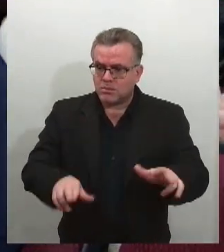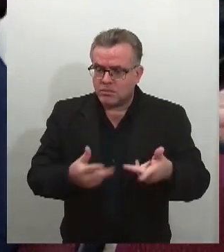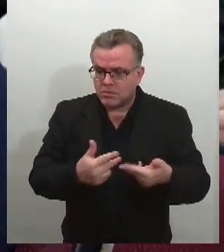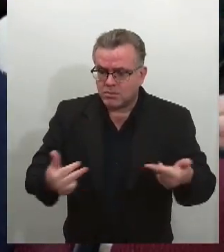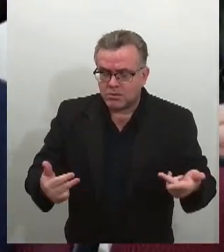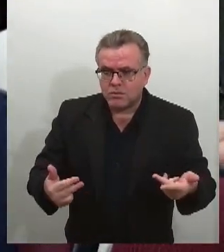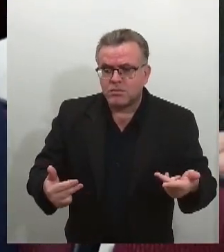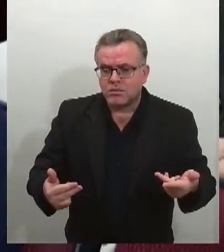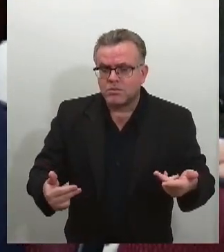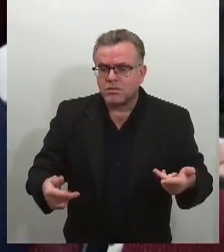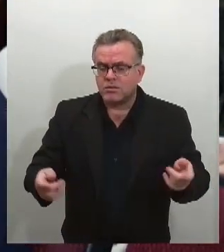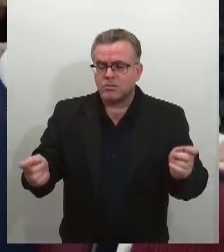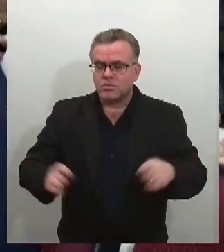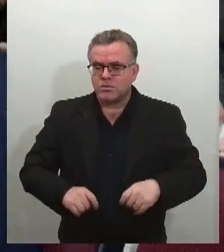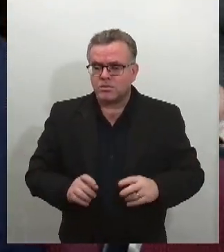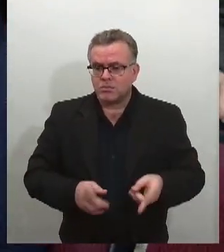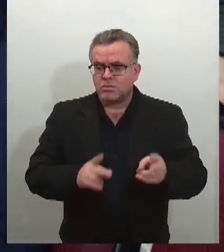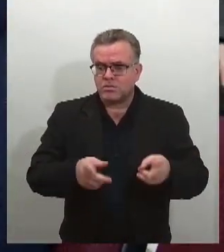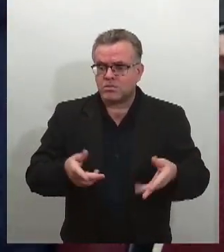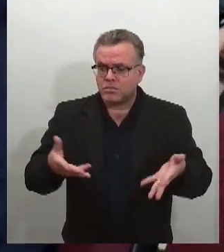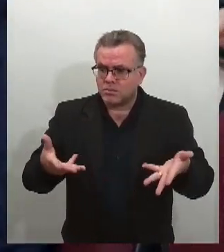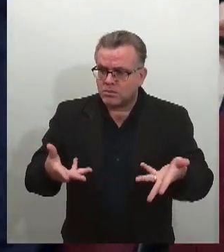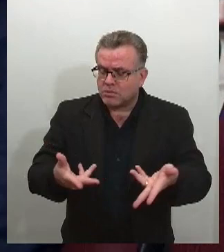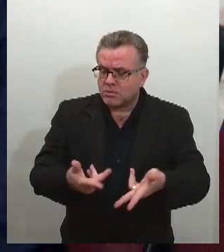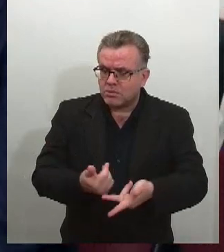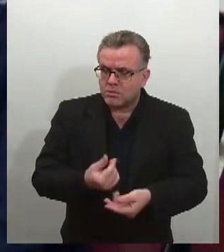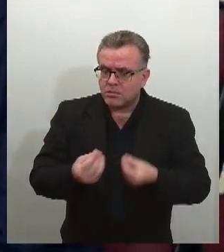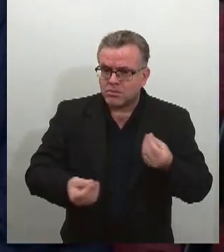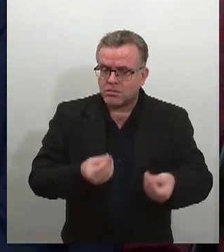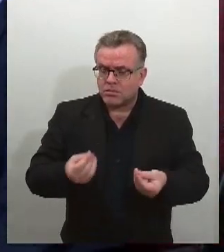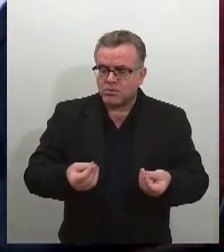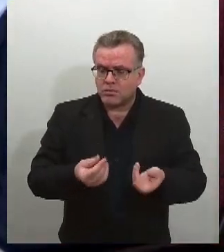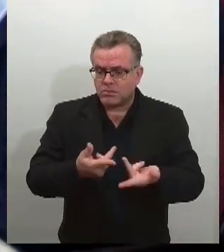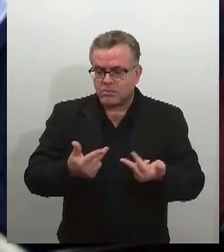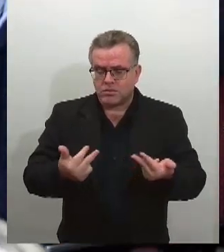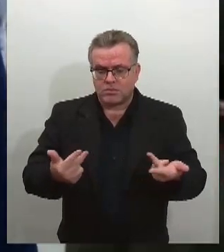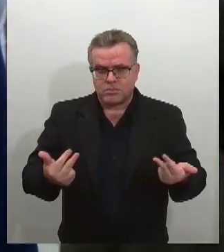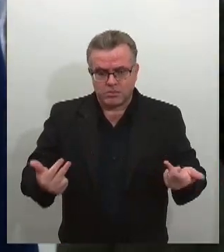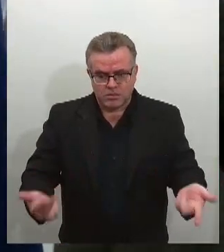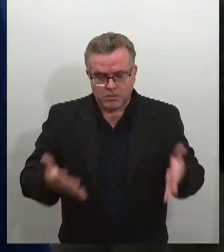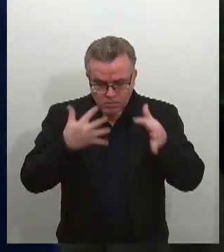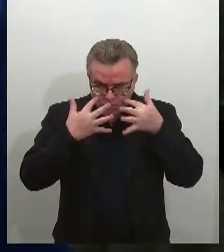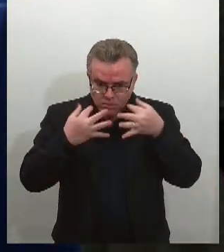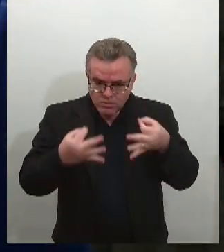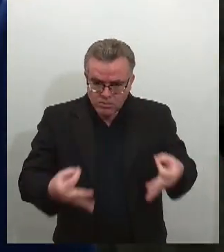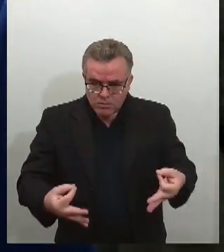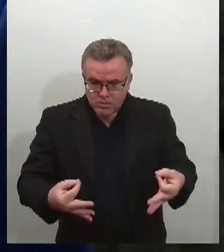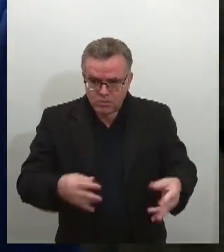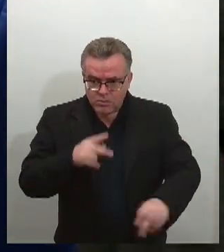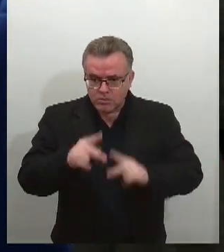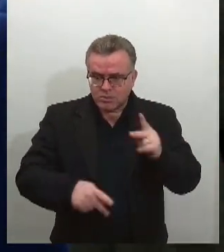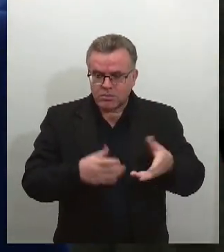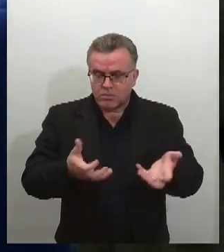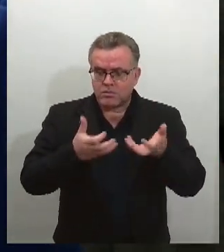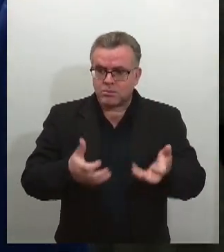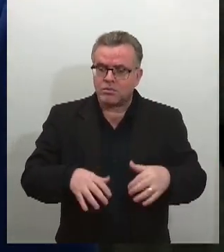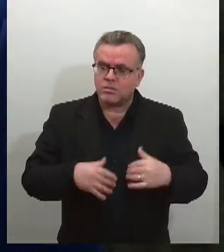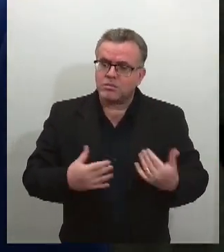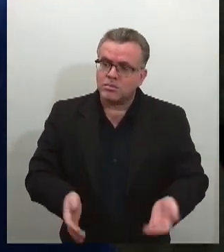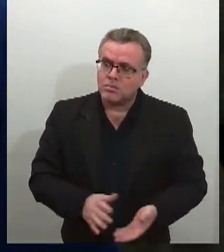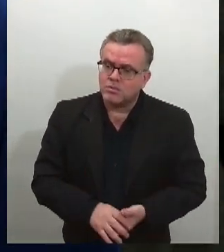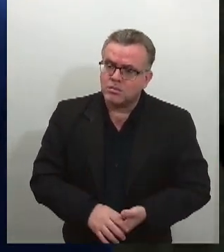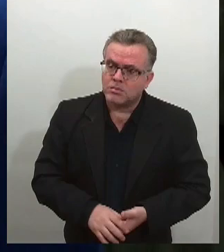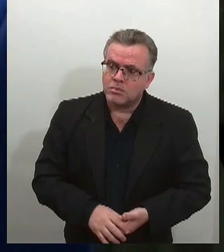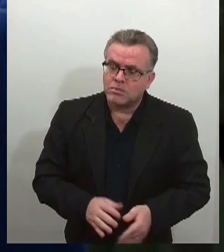tecnológicas para aprimorar os serviços públicos e atender às demandas da sociedade. Eu gostaria de registrar que eu fui gestor governamental,